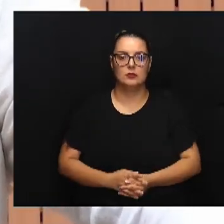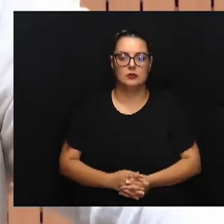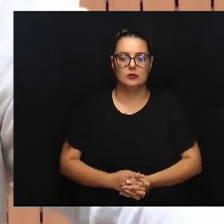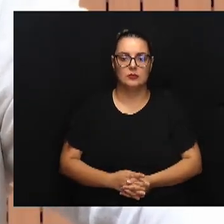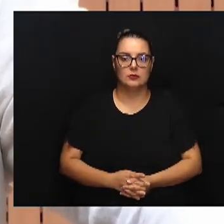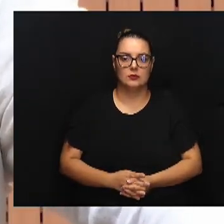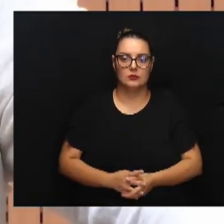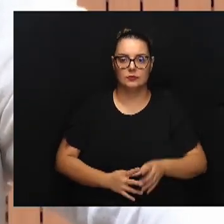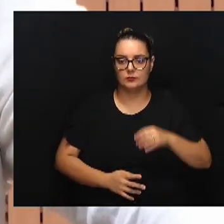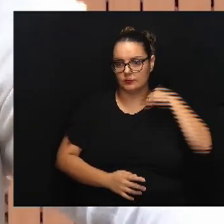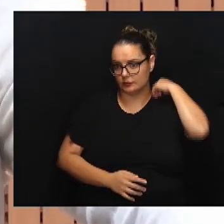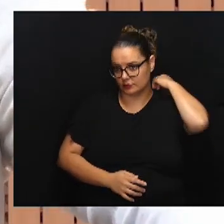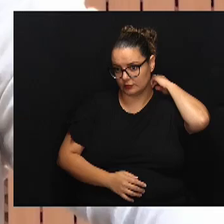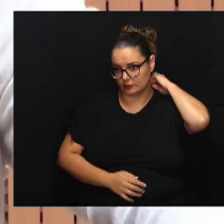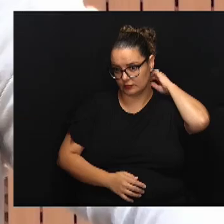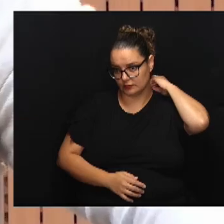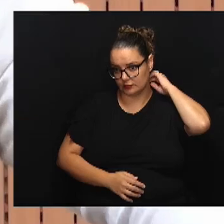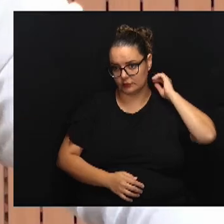uma certa